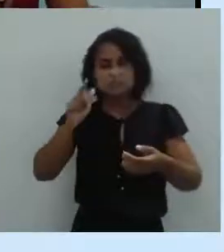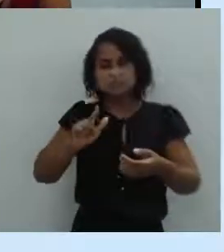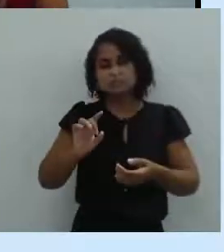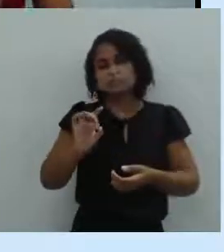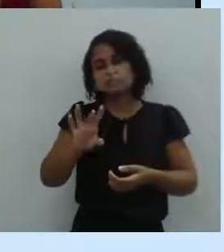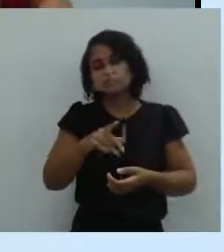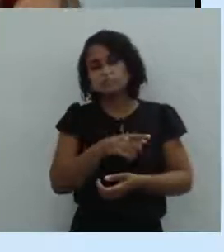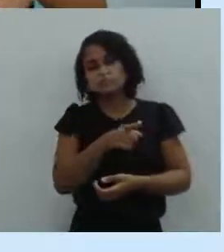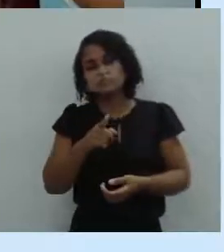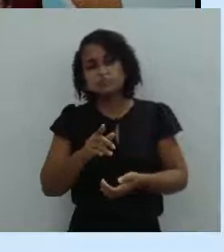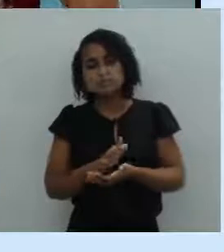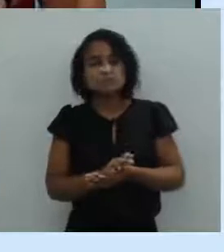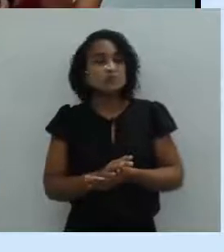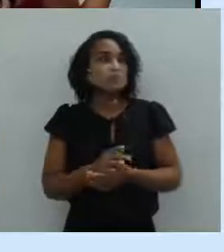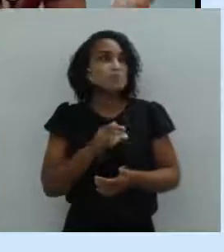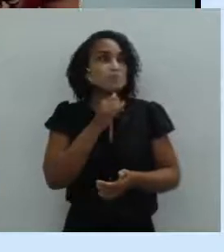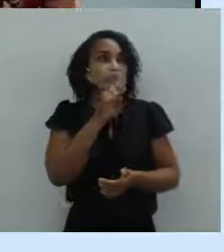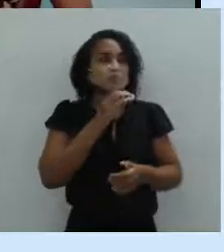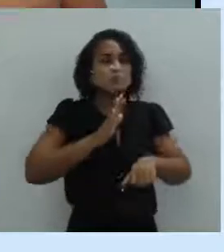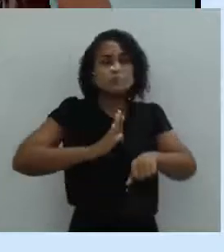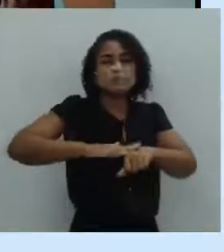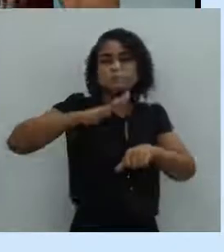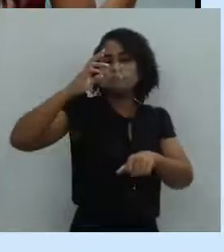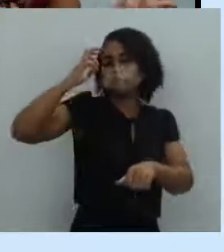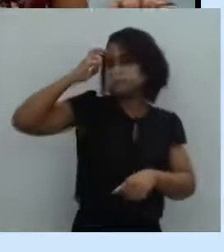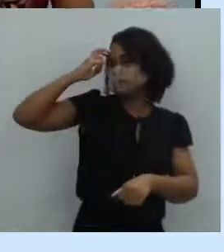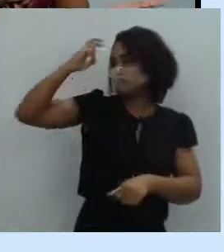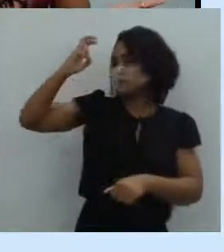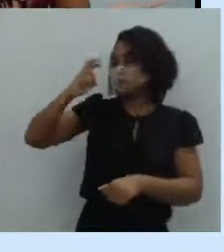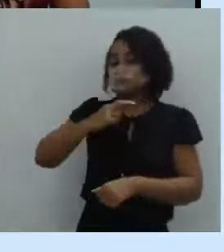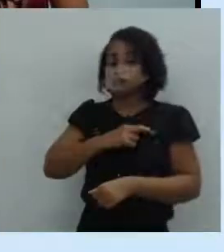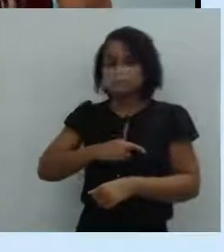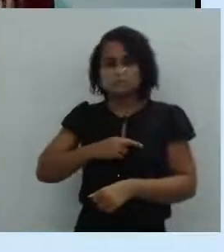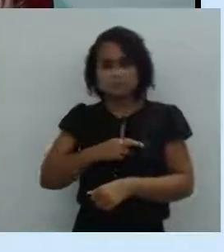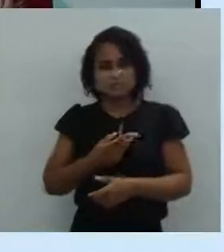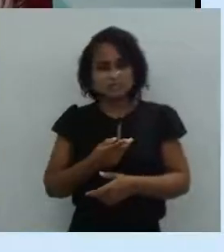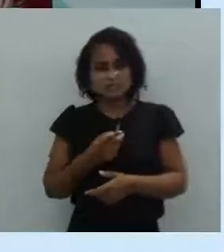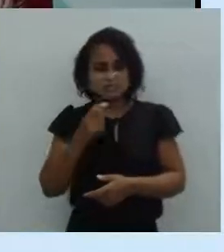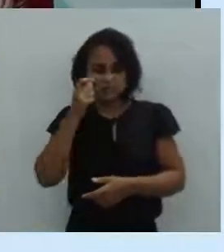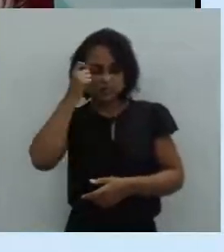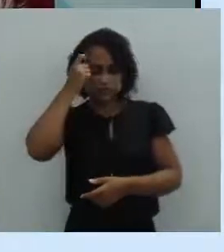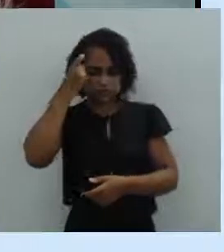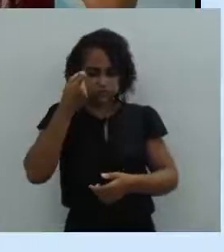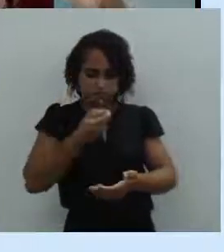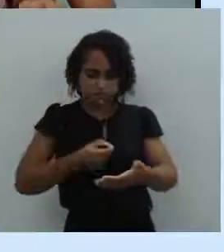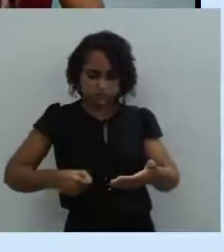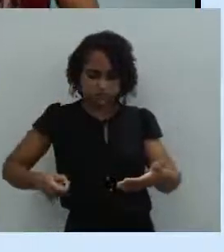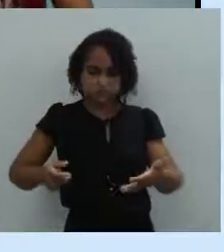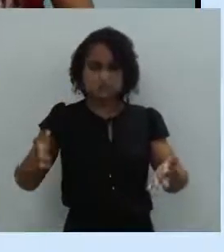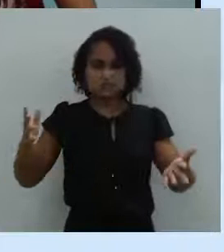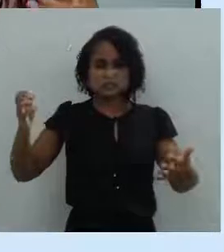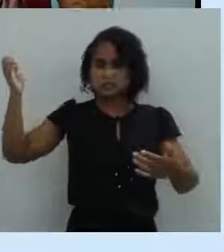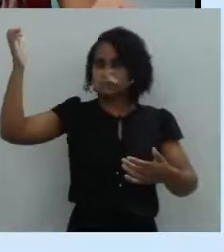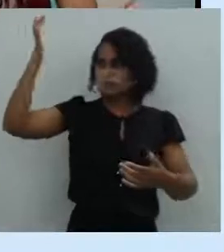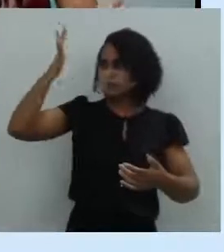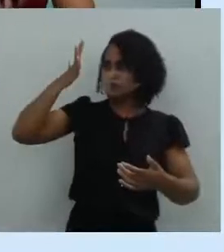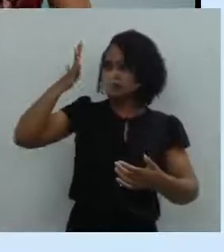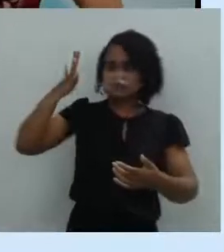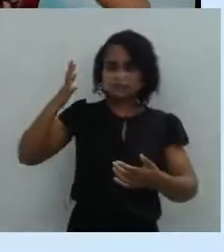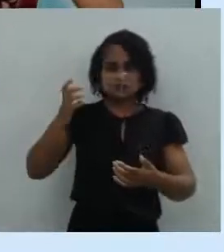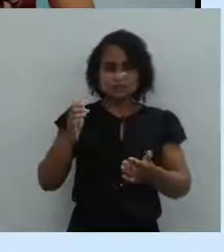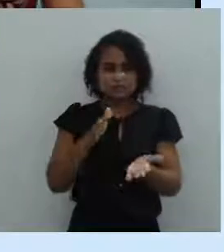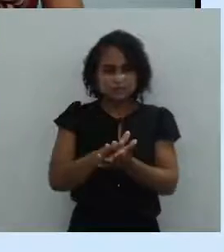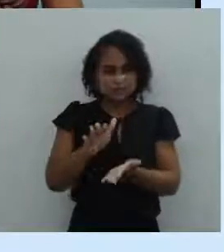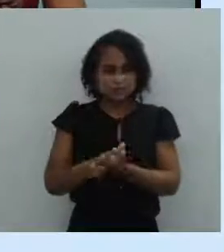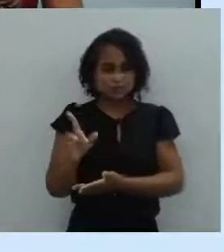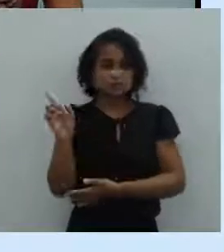pensem vocês que os maiores autores de romances, por exemplo, eles tiveram a inspiração divina, escreveram e